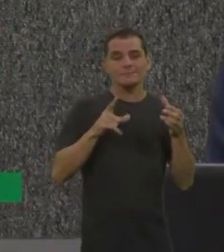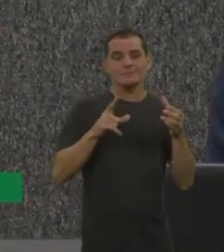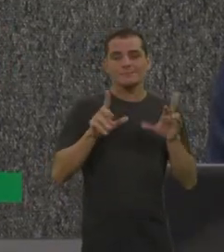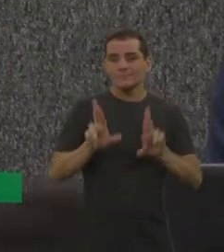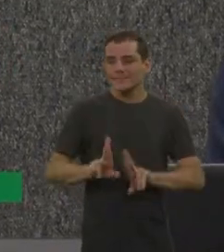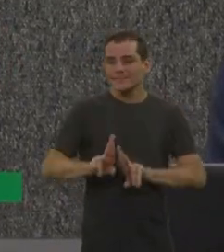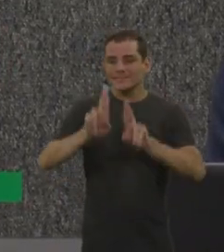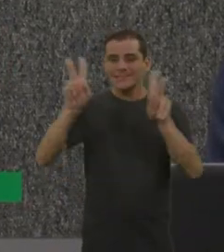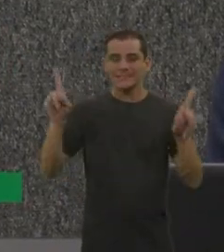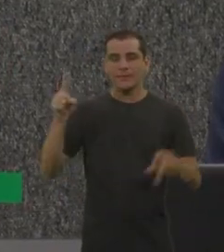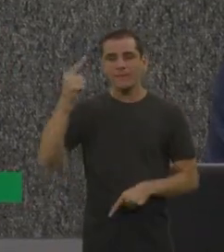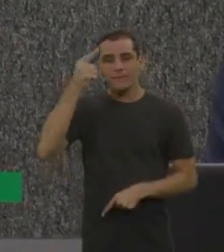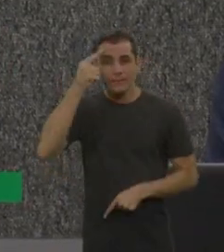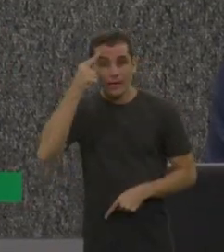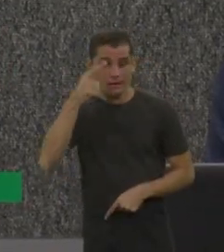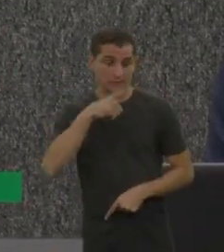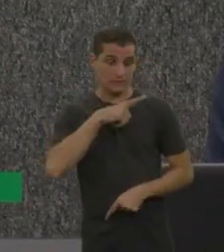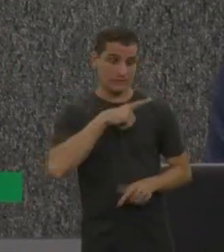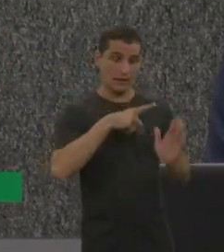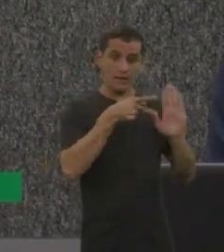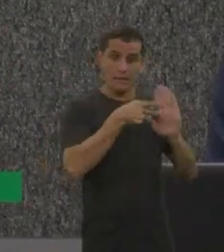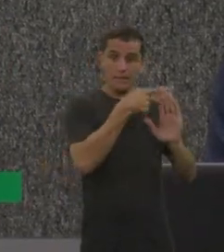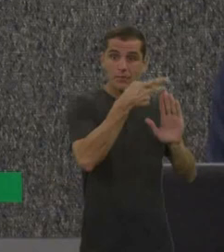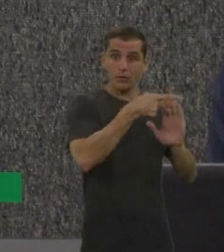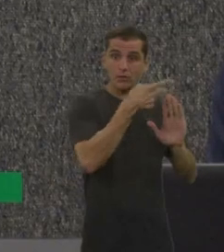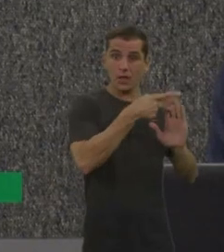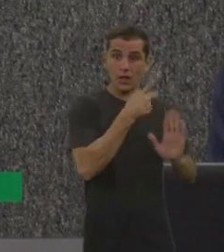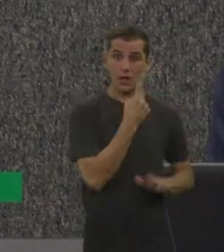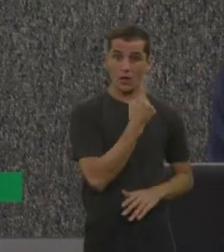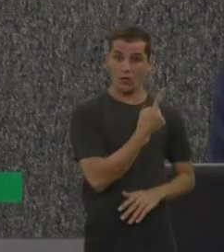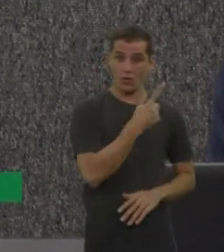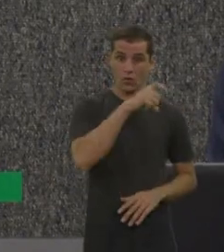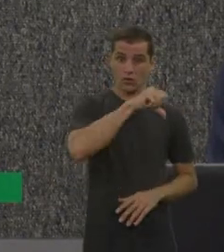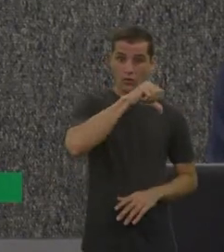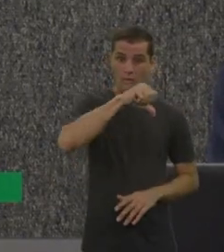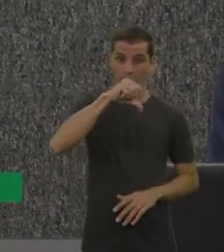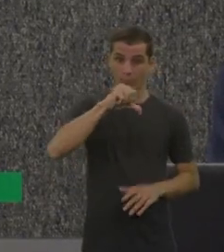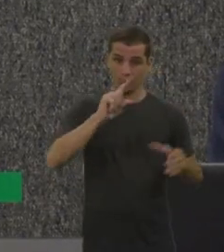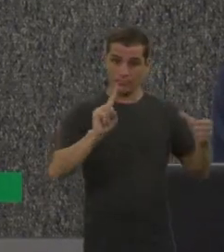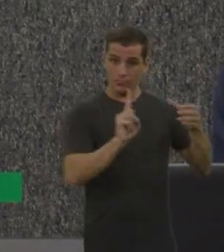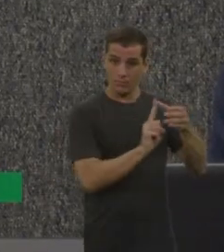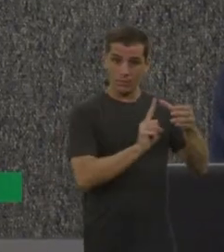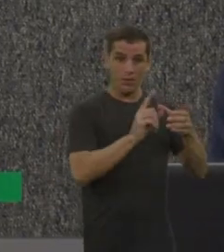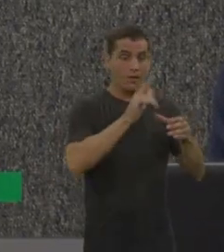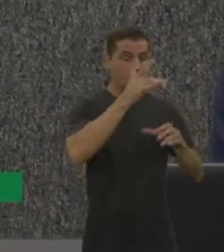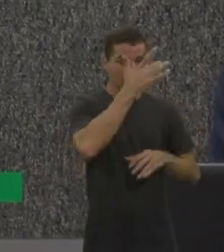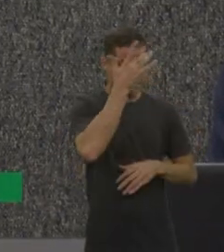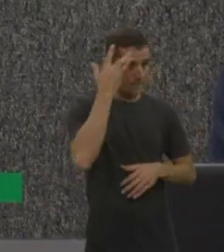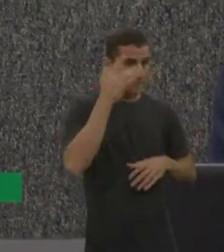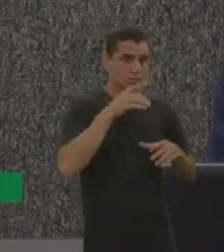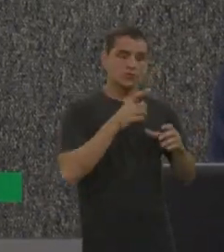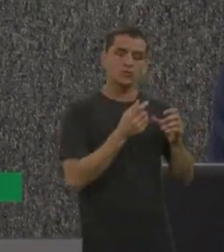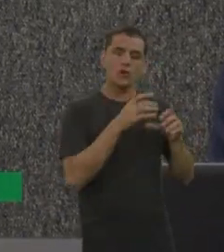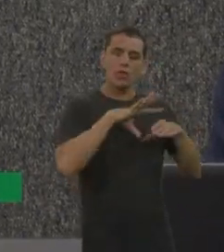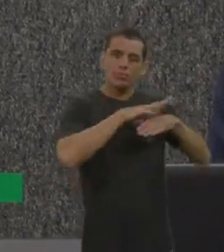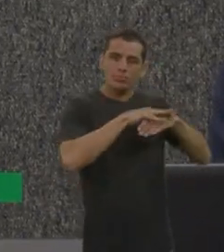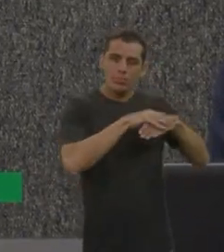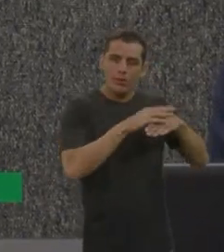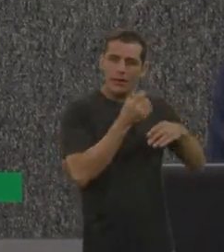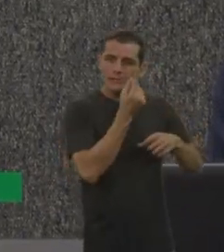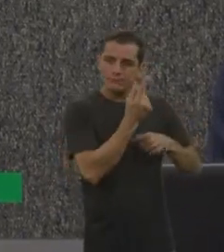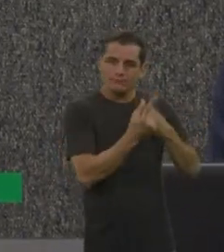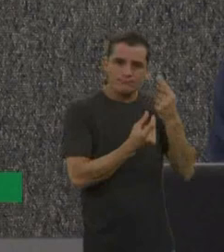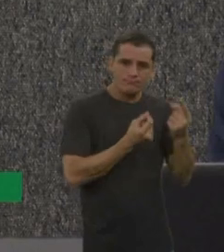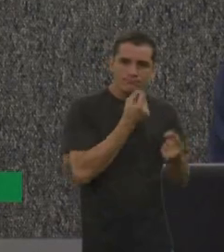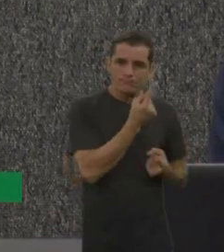a portaria que cria a Política Nacional de Atenção Integral à Pessoa com Doenças Raras, e o dia a dia das